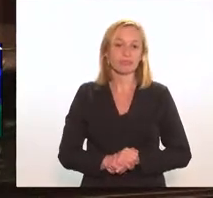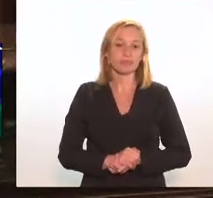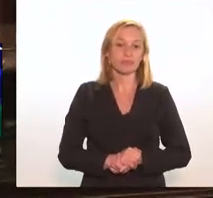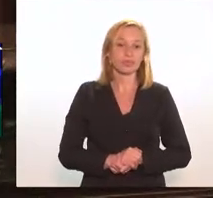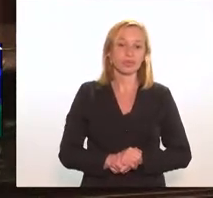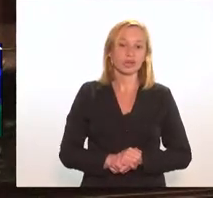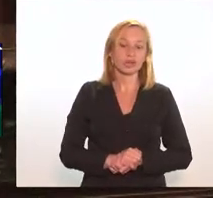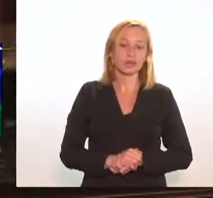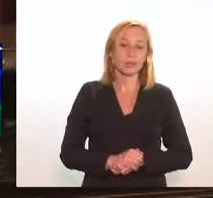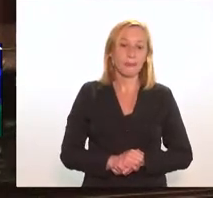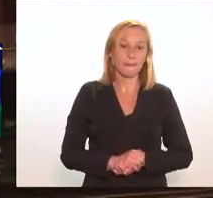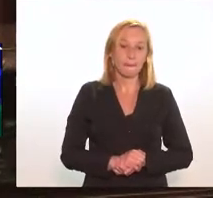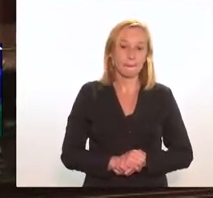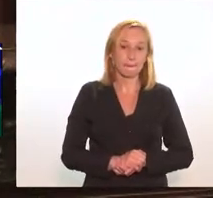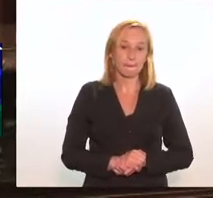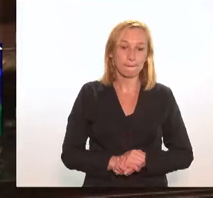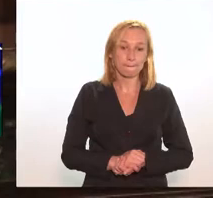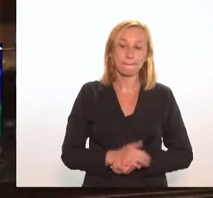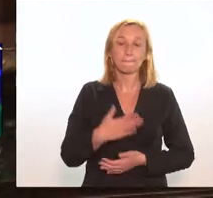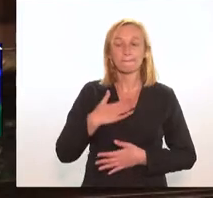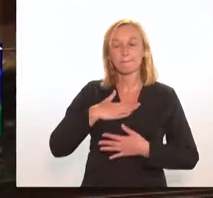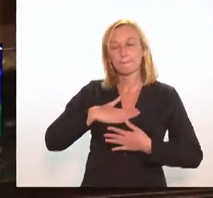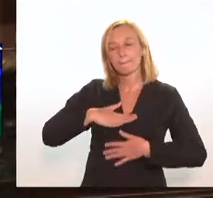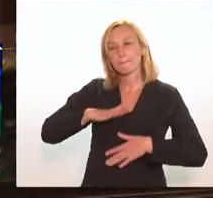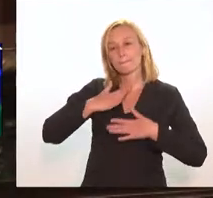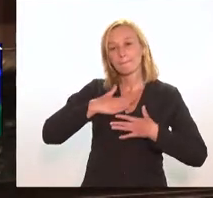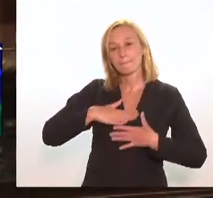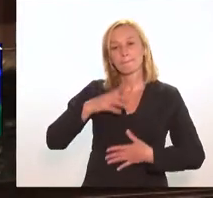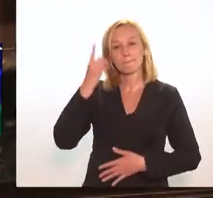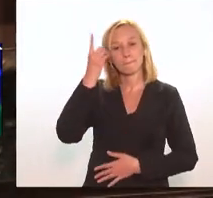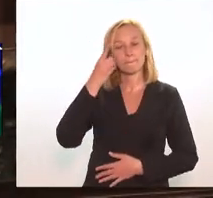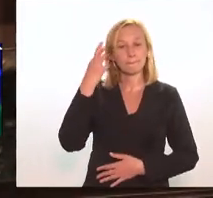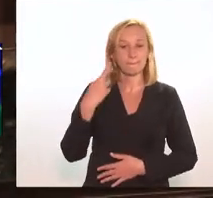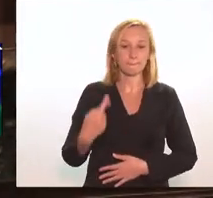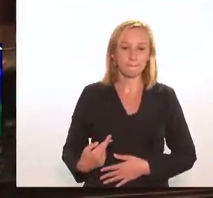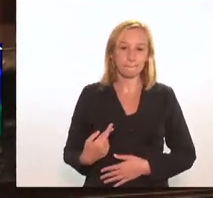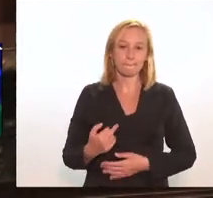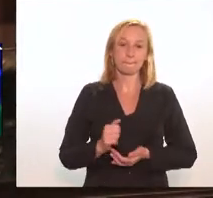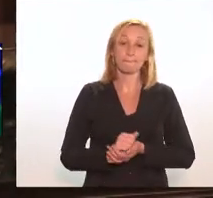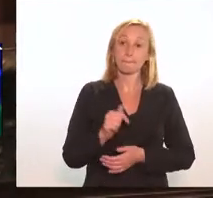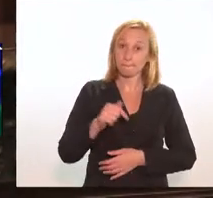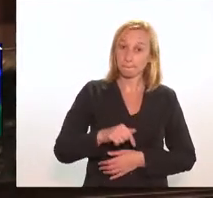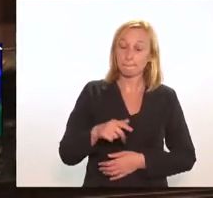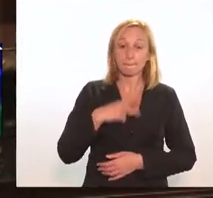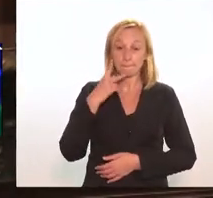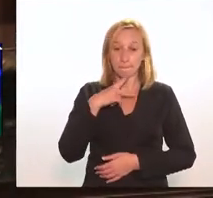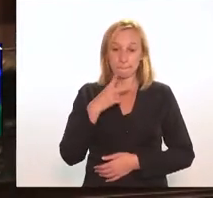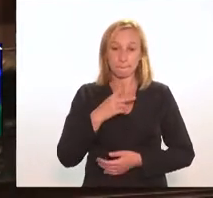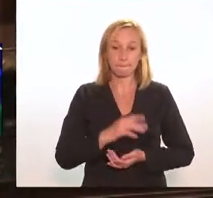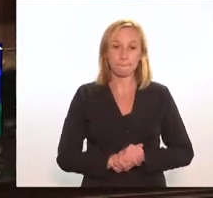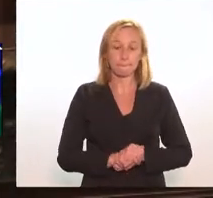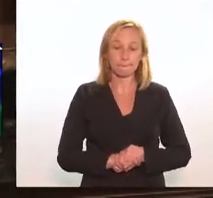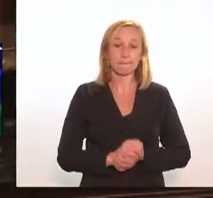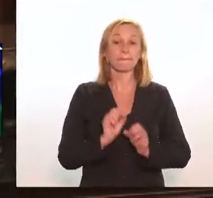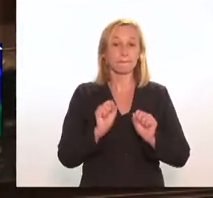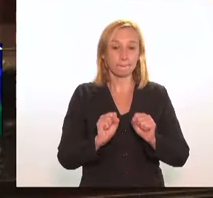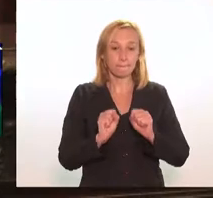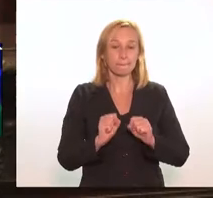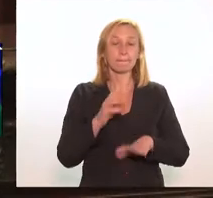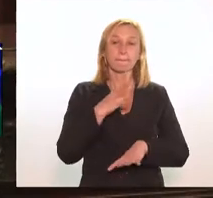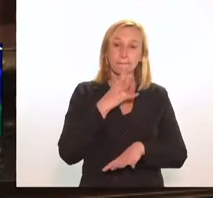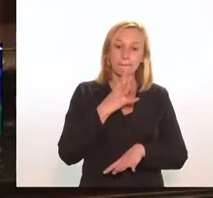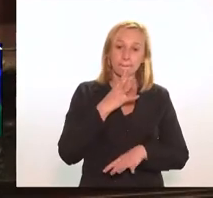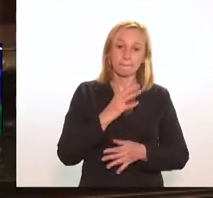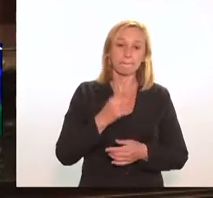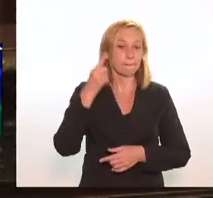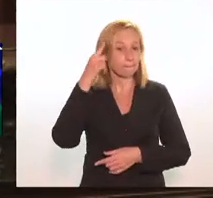muito mais tranquilo, deputada Renata Souza, porque aqui se disse que era possível reconhecer